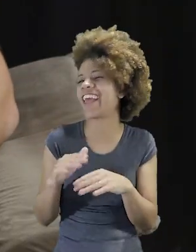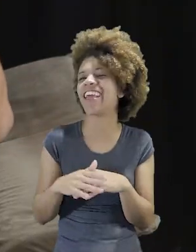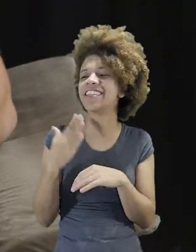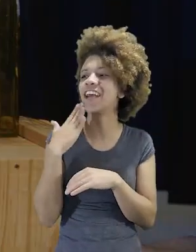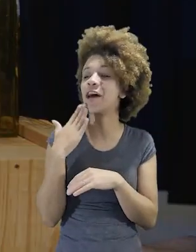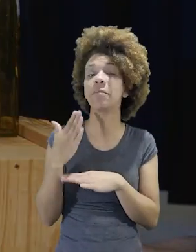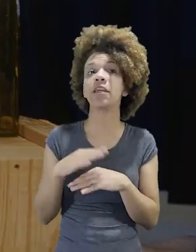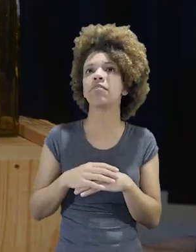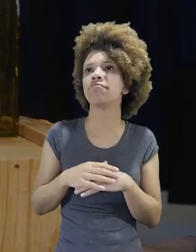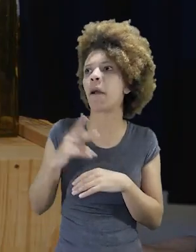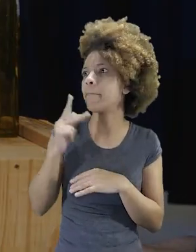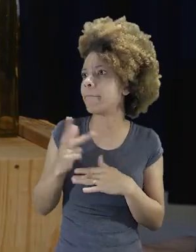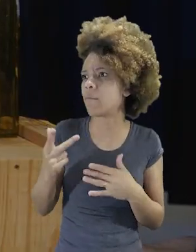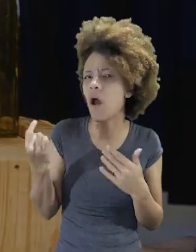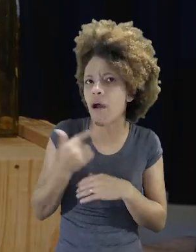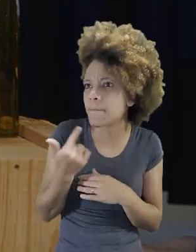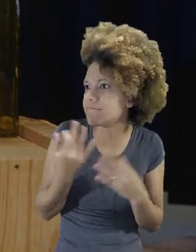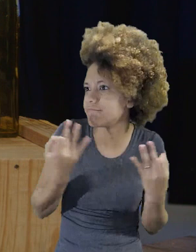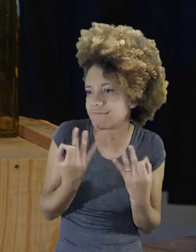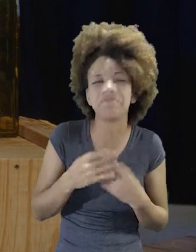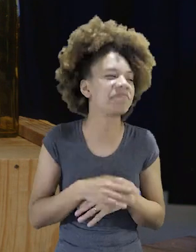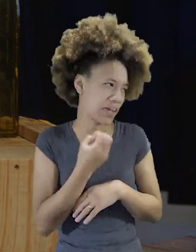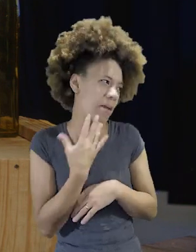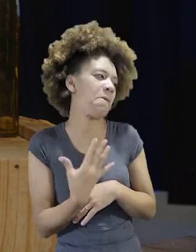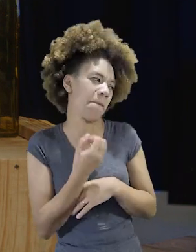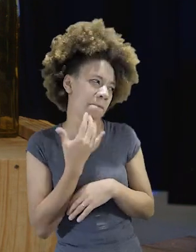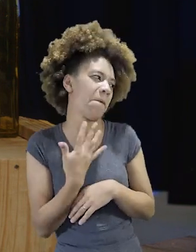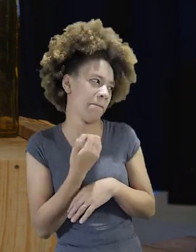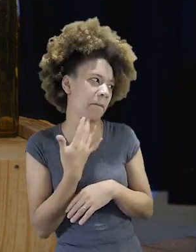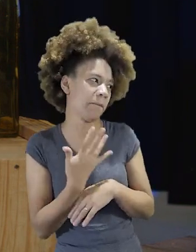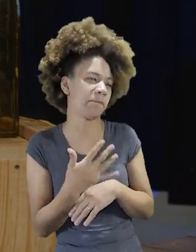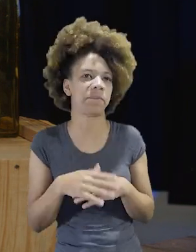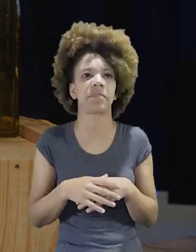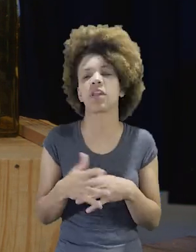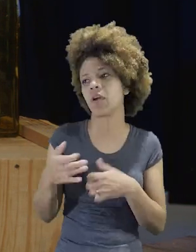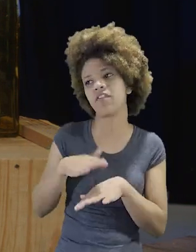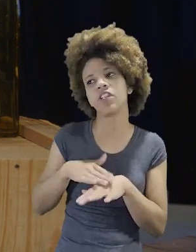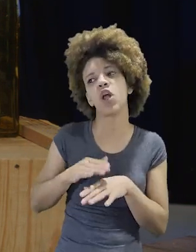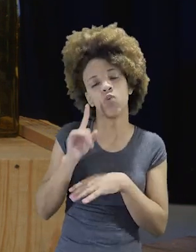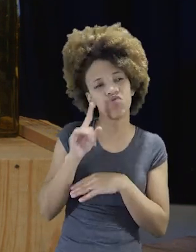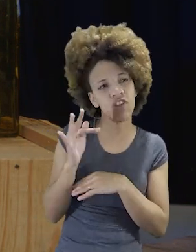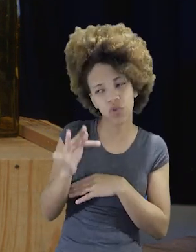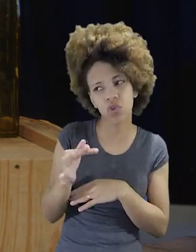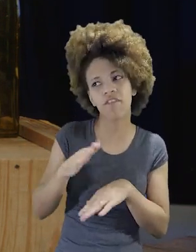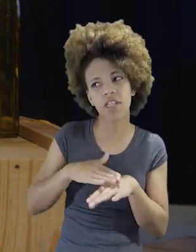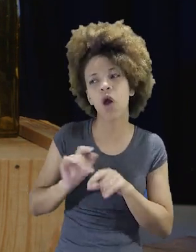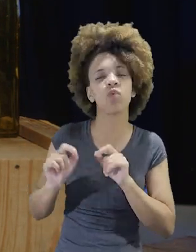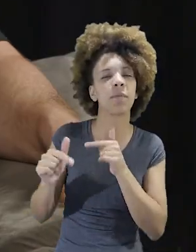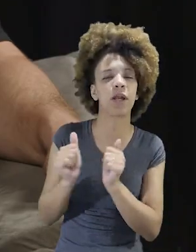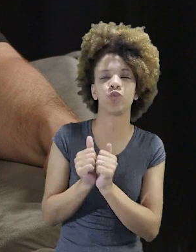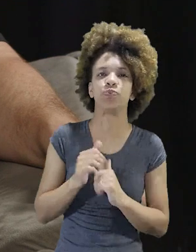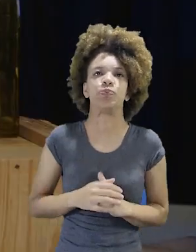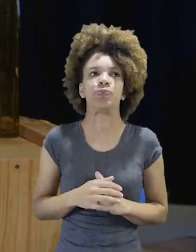quero muito quero muito fazer uma coisa com ele um dia é cara e aí é desculpa